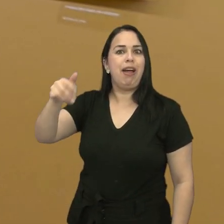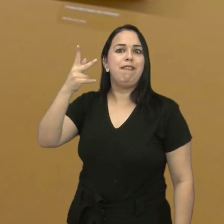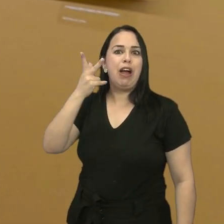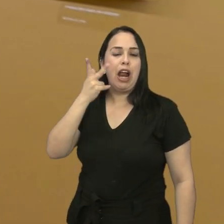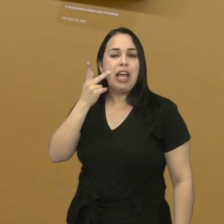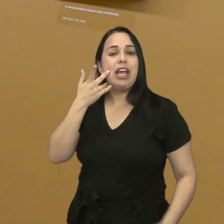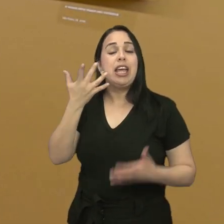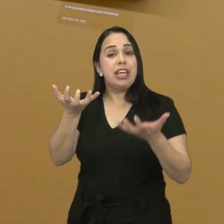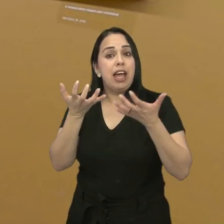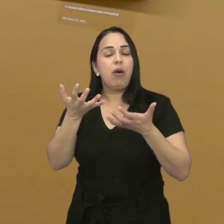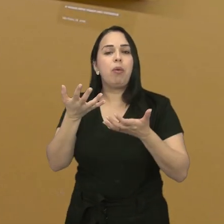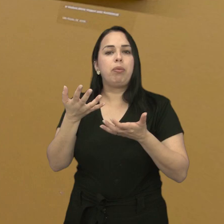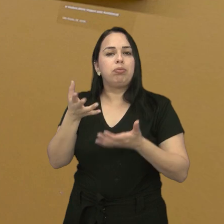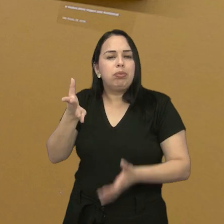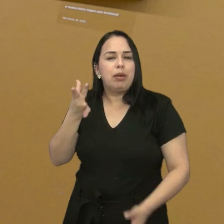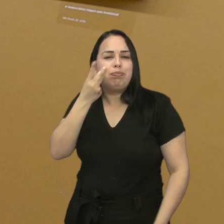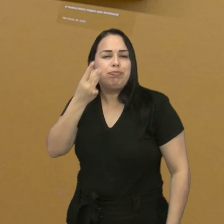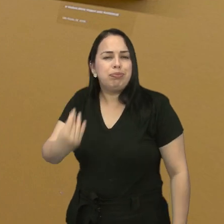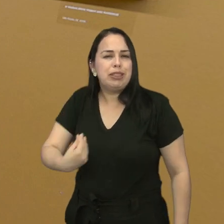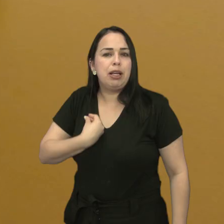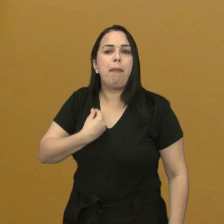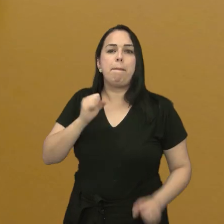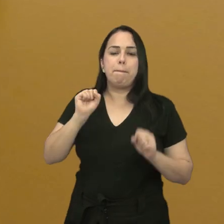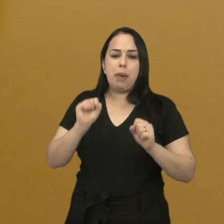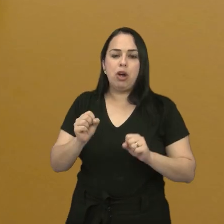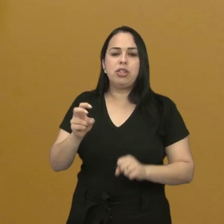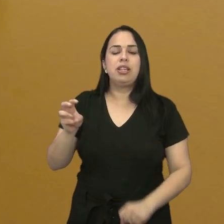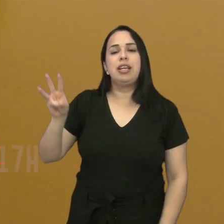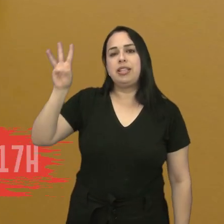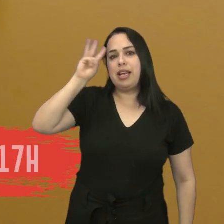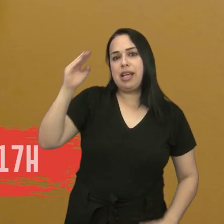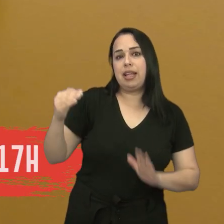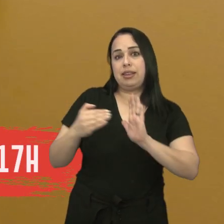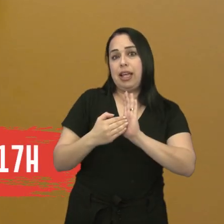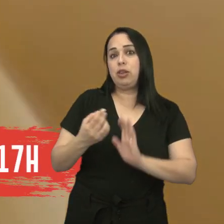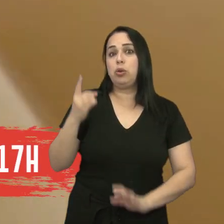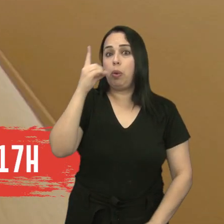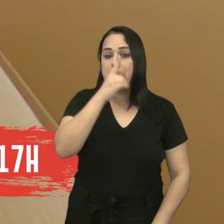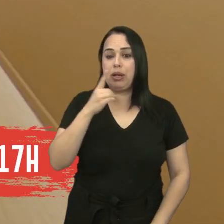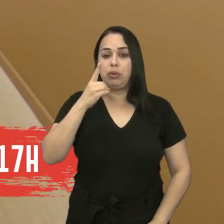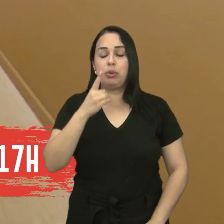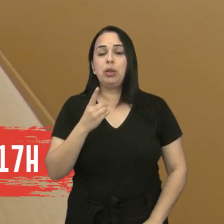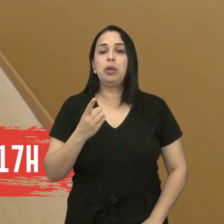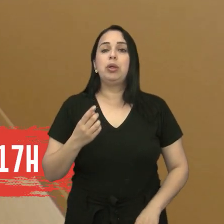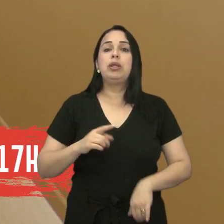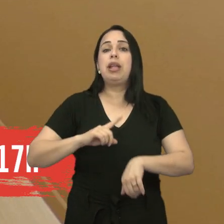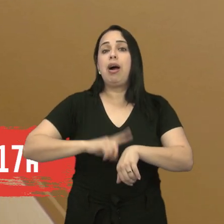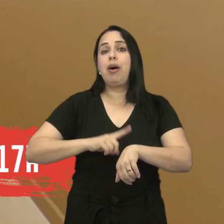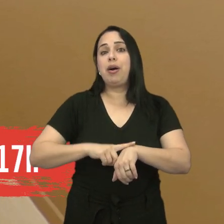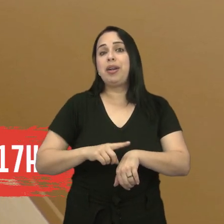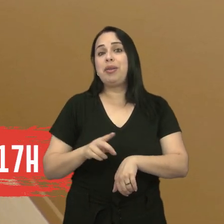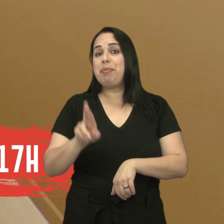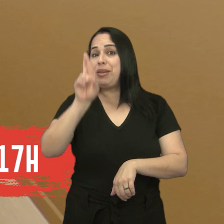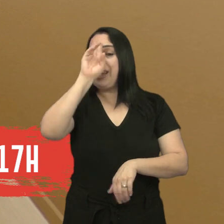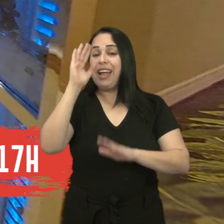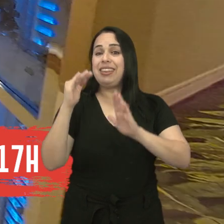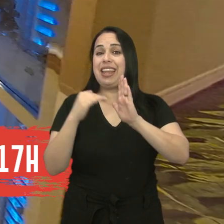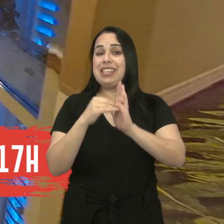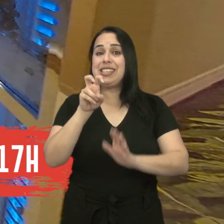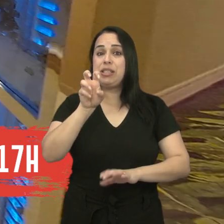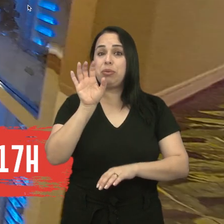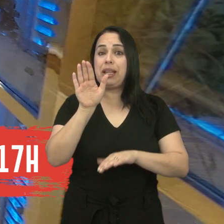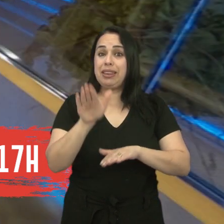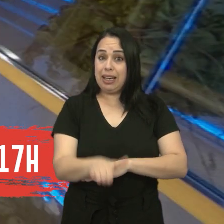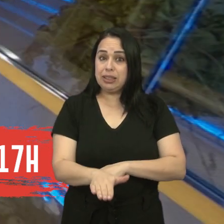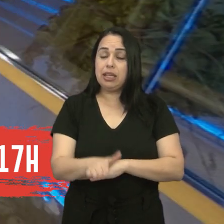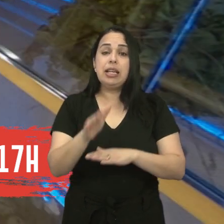quiser conhecer o Museu da Fotografia pessoalmente, pode ir até lá de terça a domingo, do meio-dia às 5 da tarde. Grupos